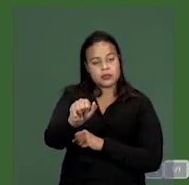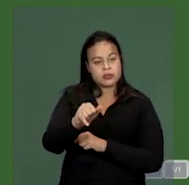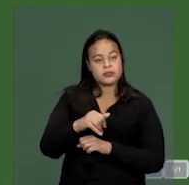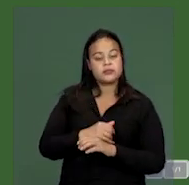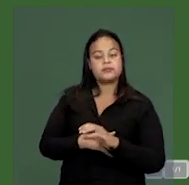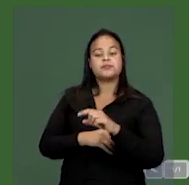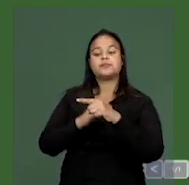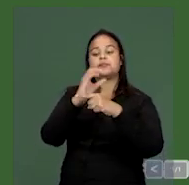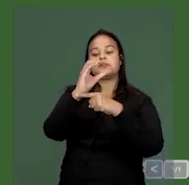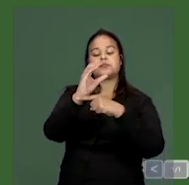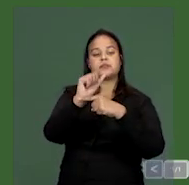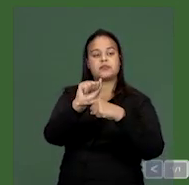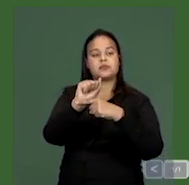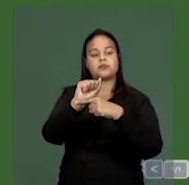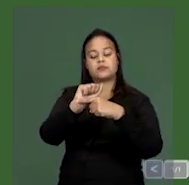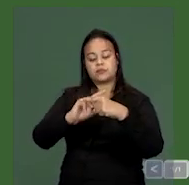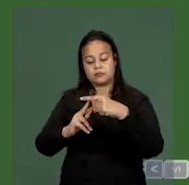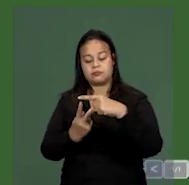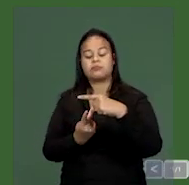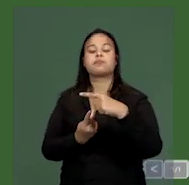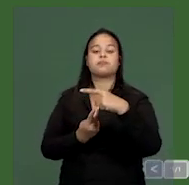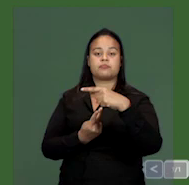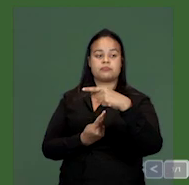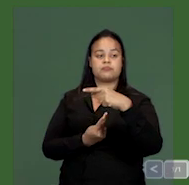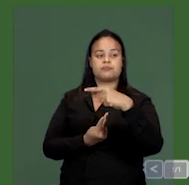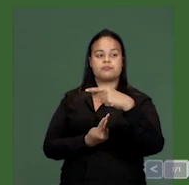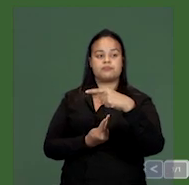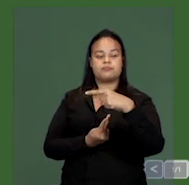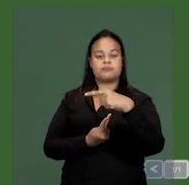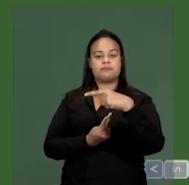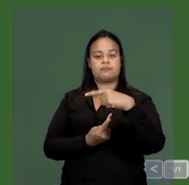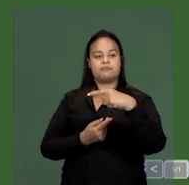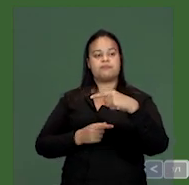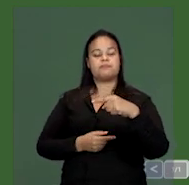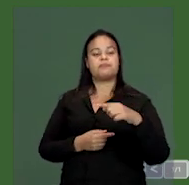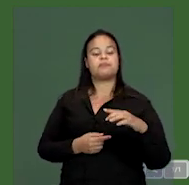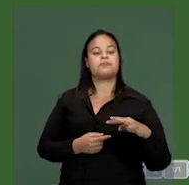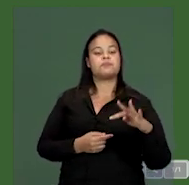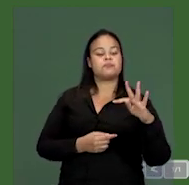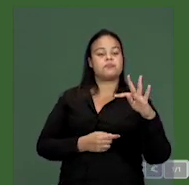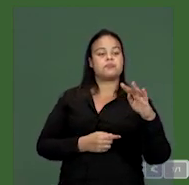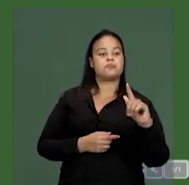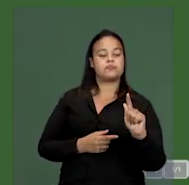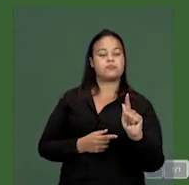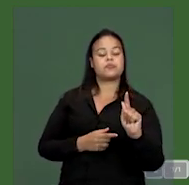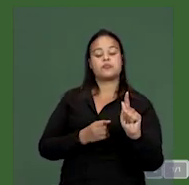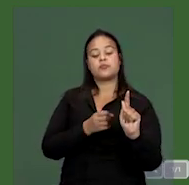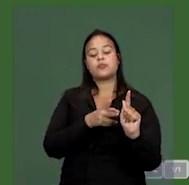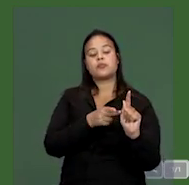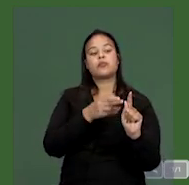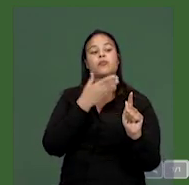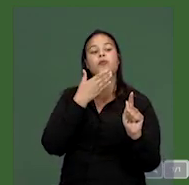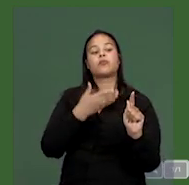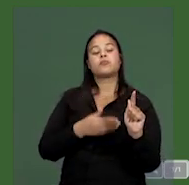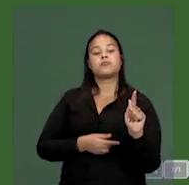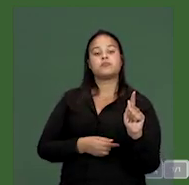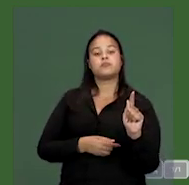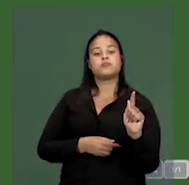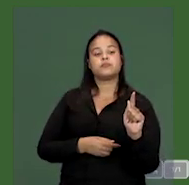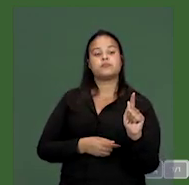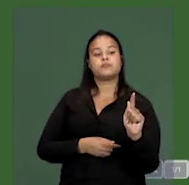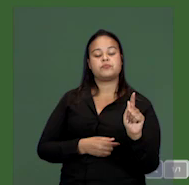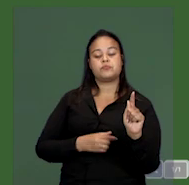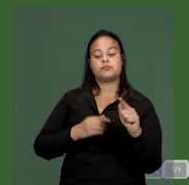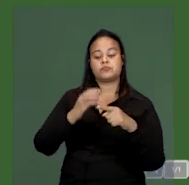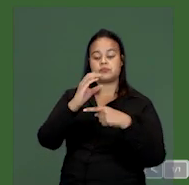cateto adjacente sobre a minha hipotenusa. E a minha tangente seria o meu